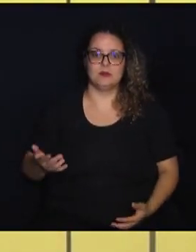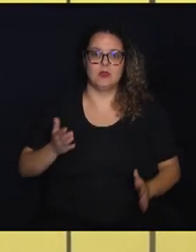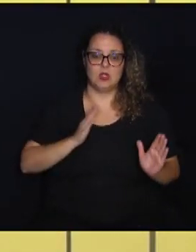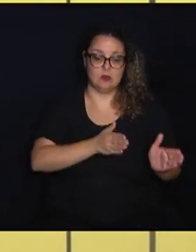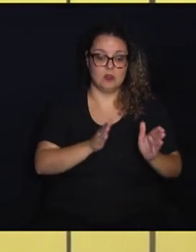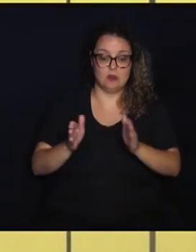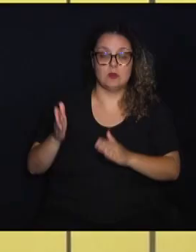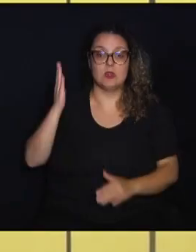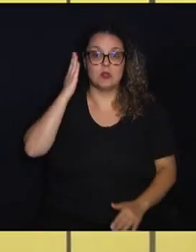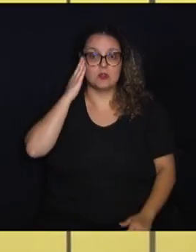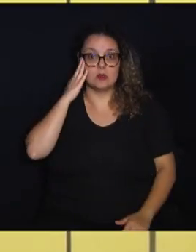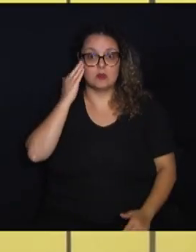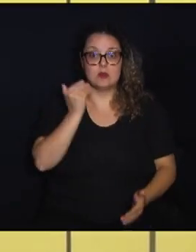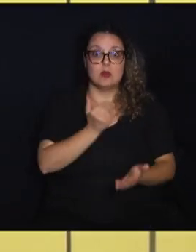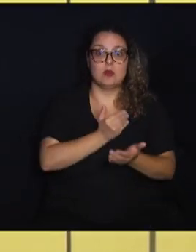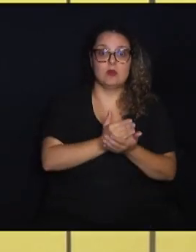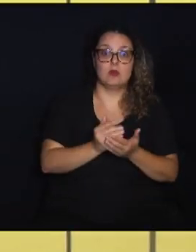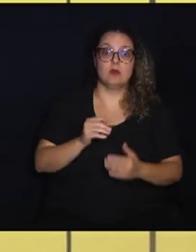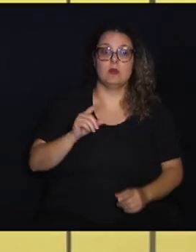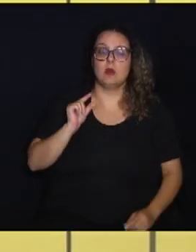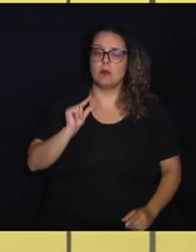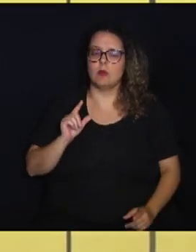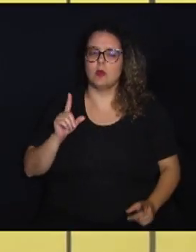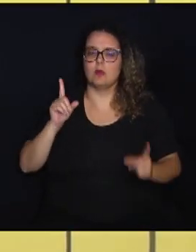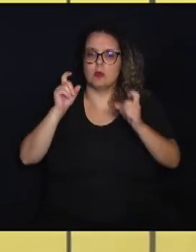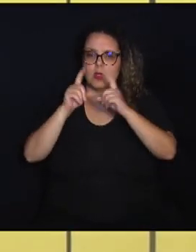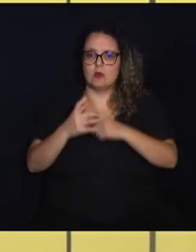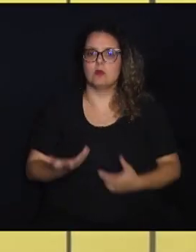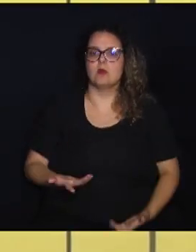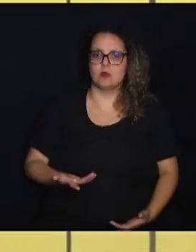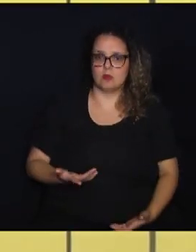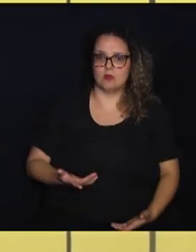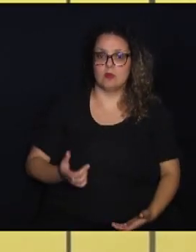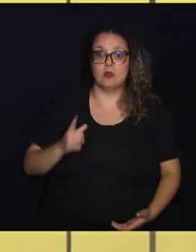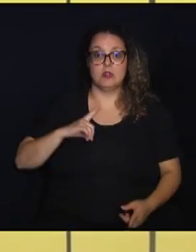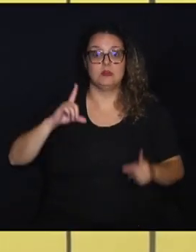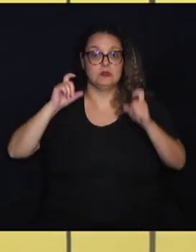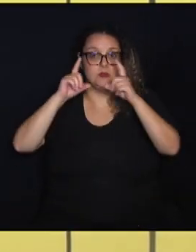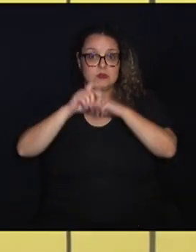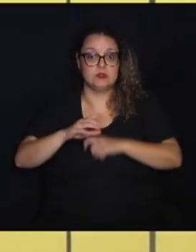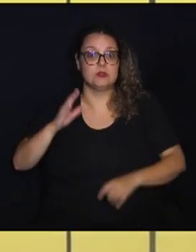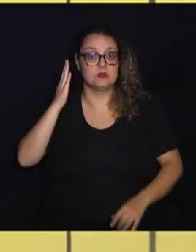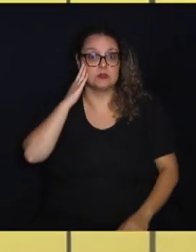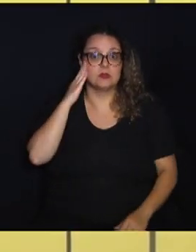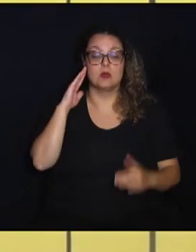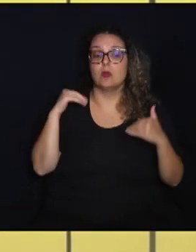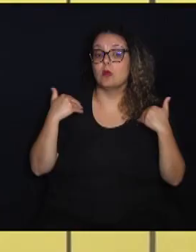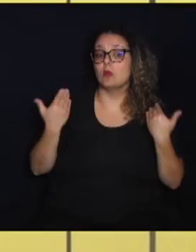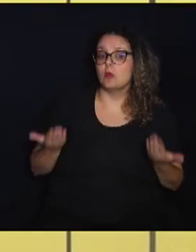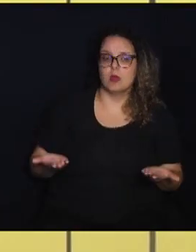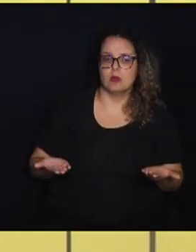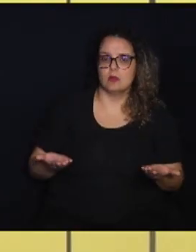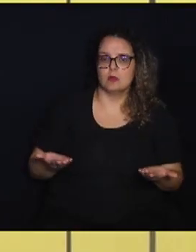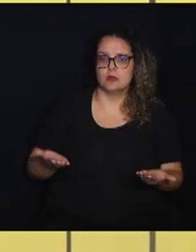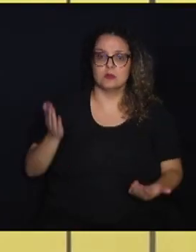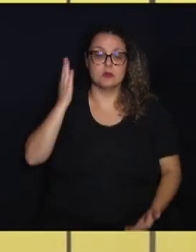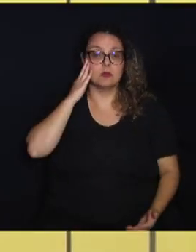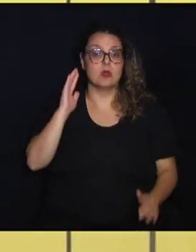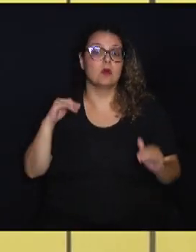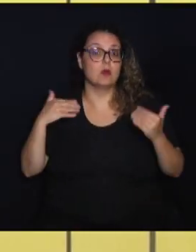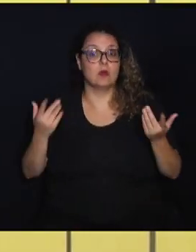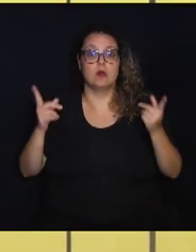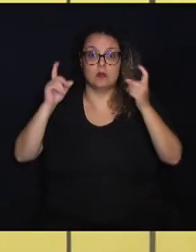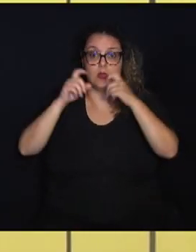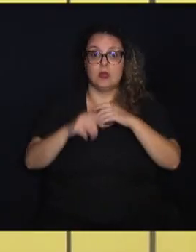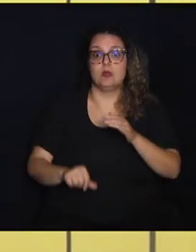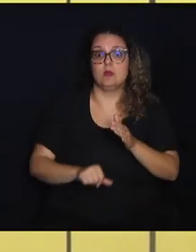gente entender que o começo ele é mais complexo, eles vão ter desafios, a gente já tem que entender quais são. Se a gente souber quais são os desafios, até o